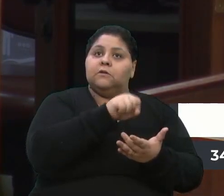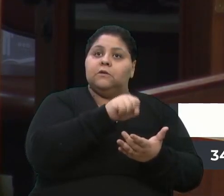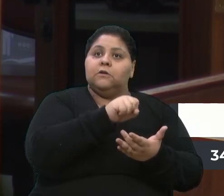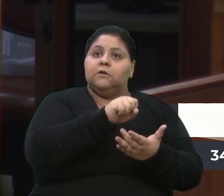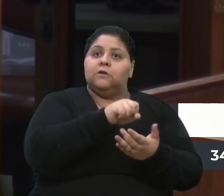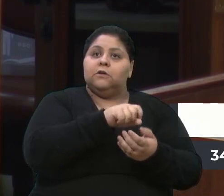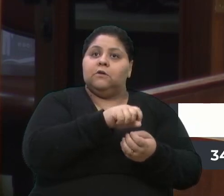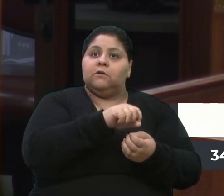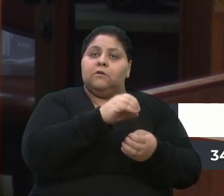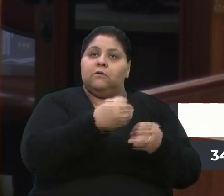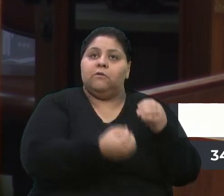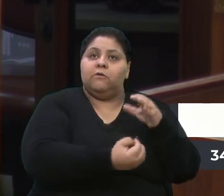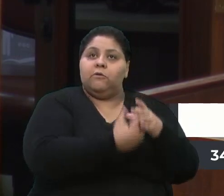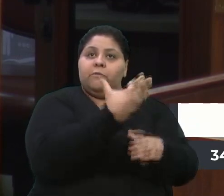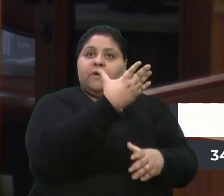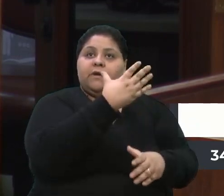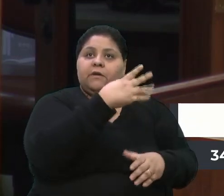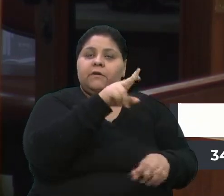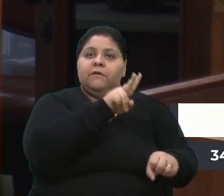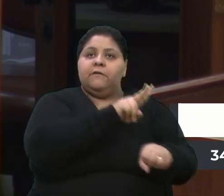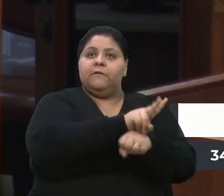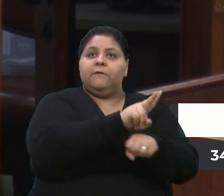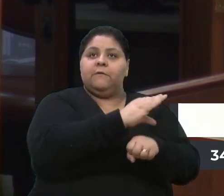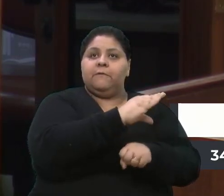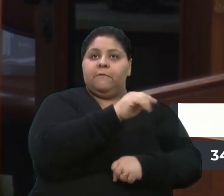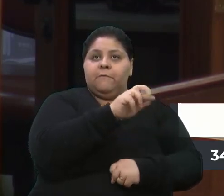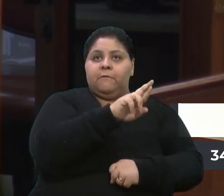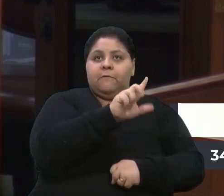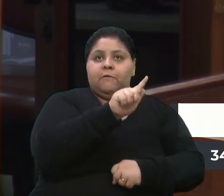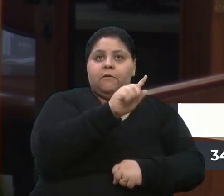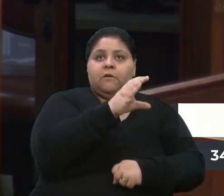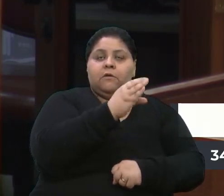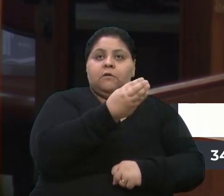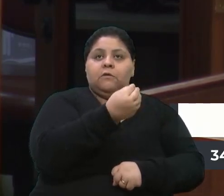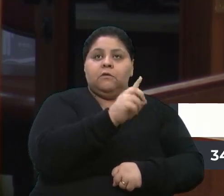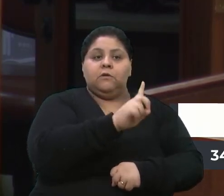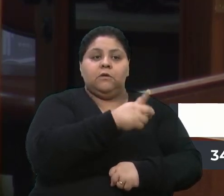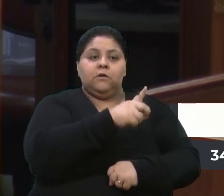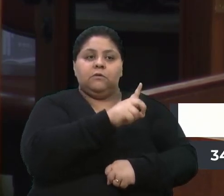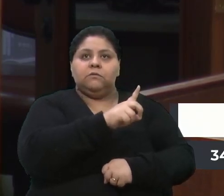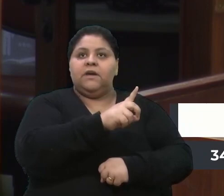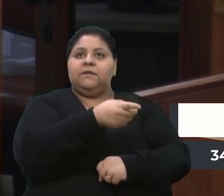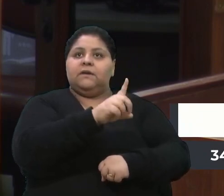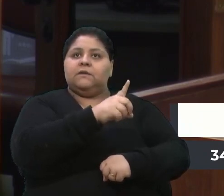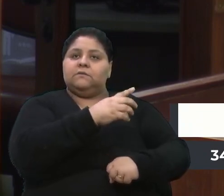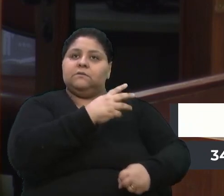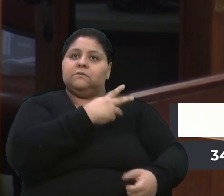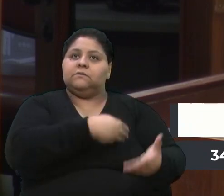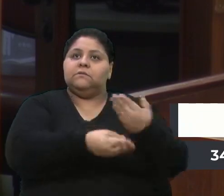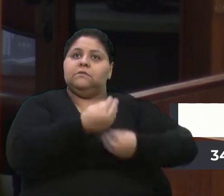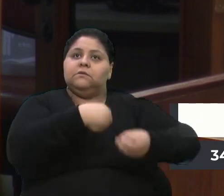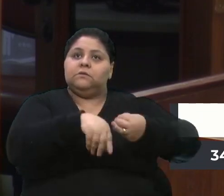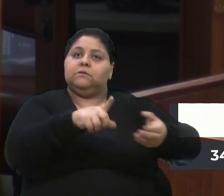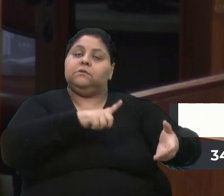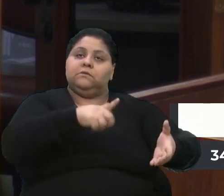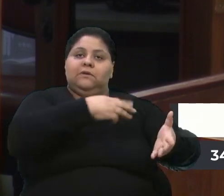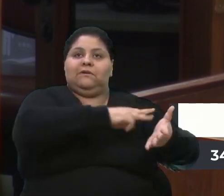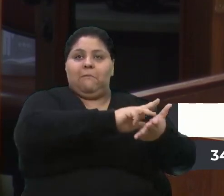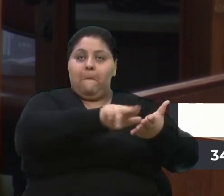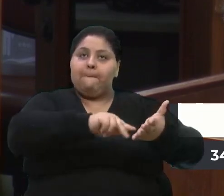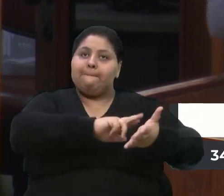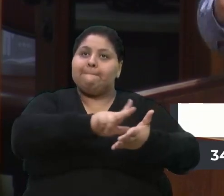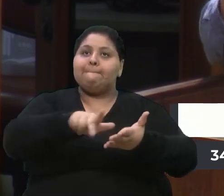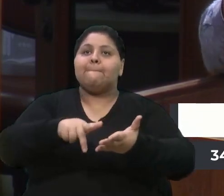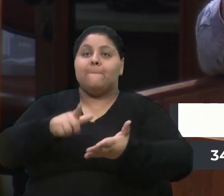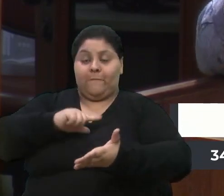né? Não com intenção de cargo e nem no corporativismo e no pragmatismo de muitos, não. Porque eu tenho